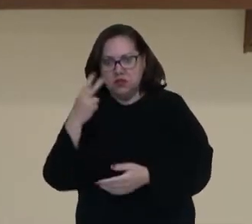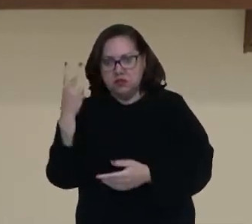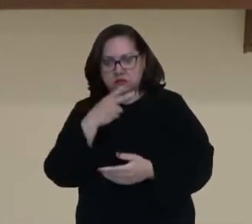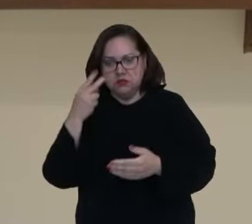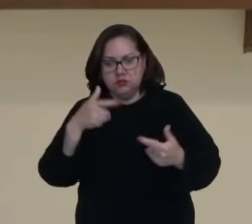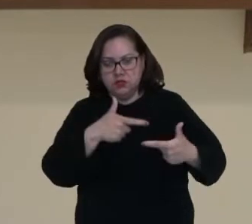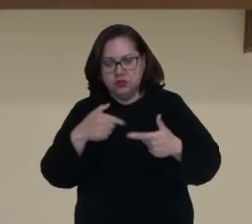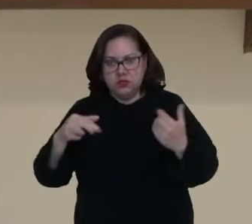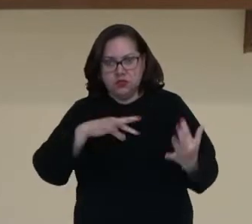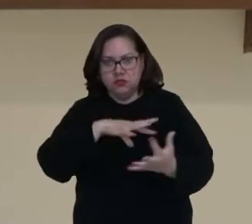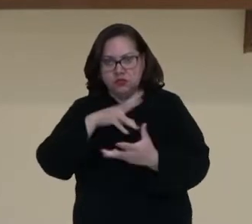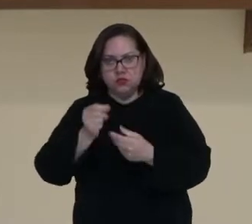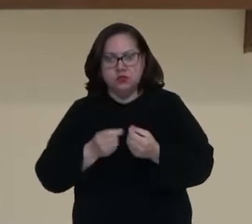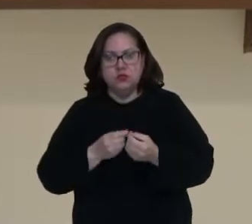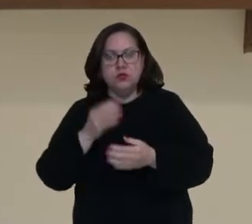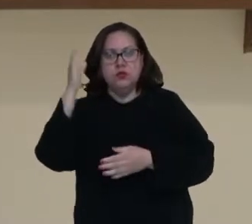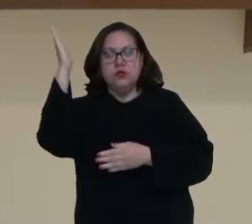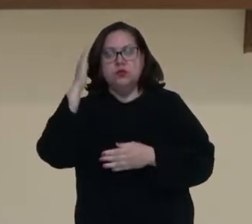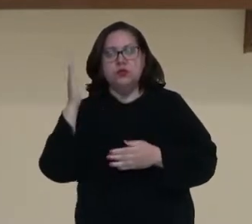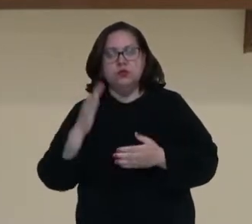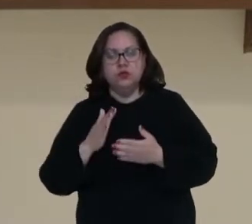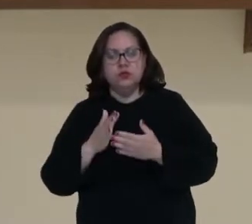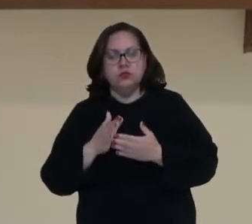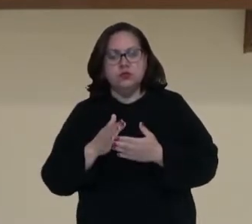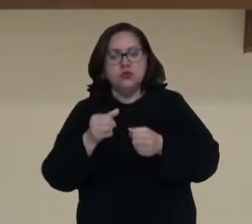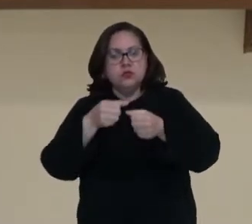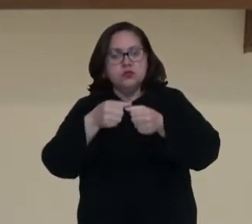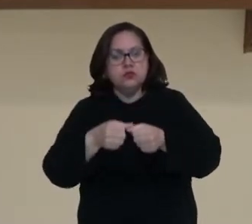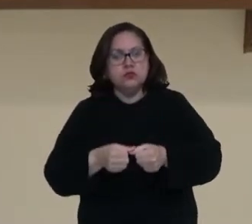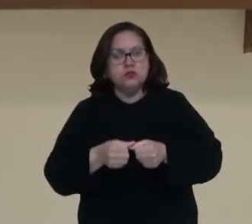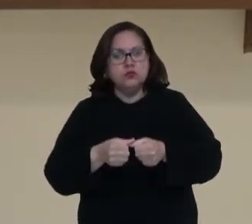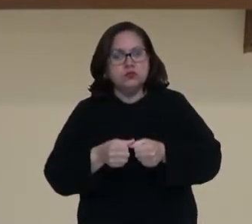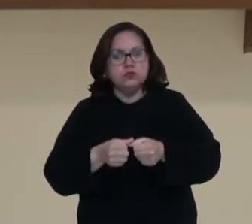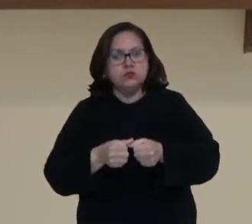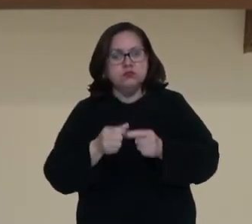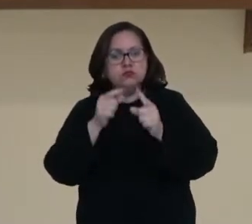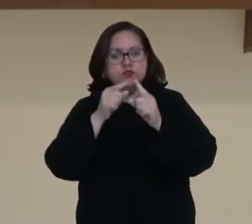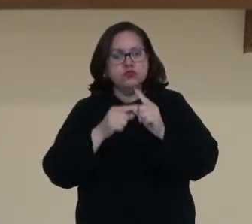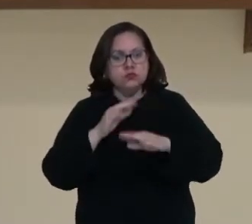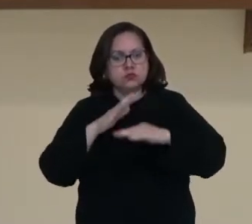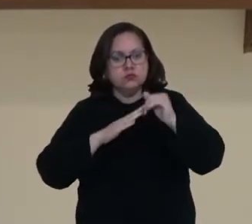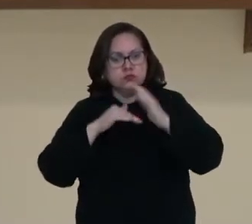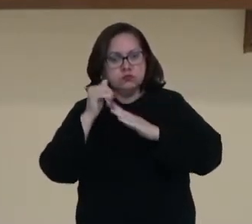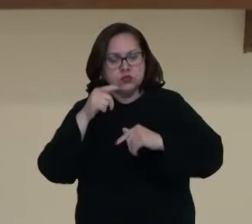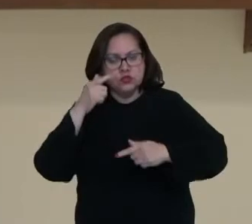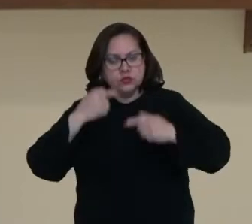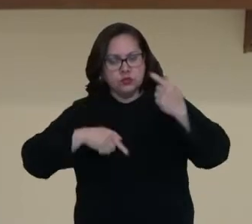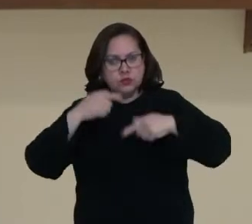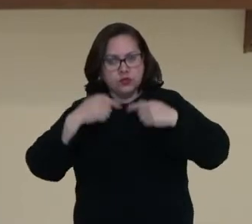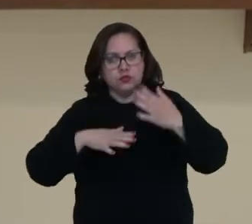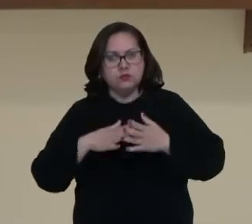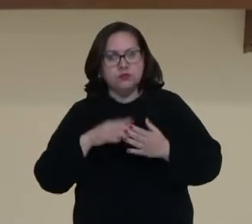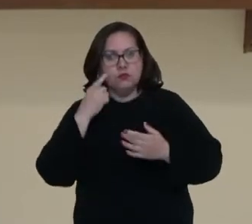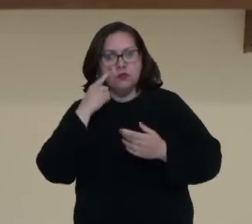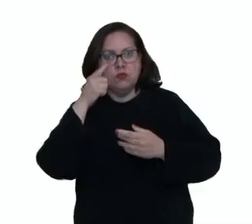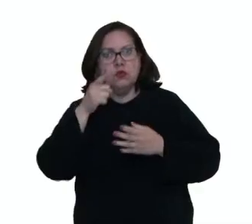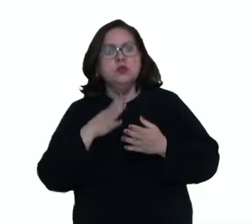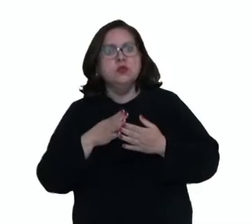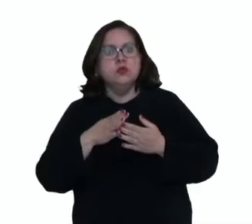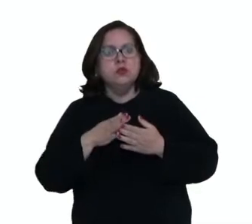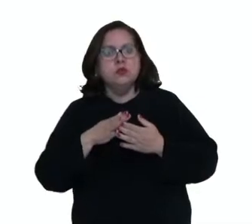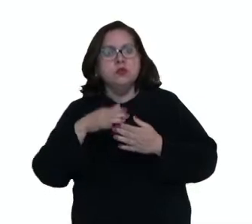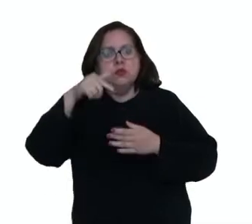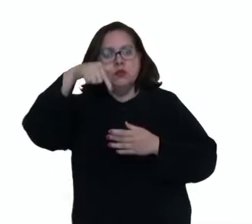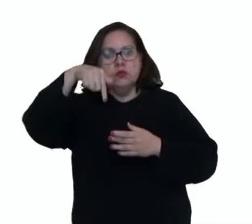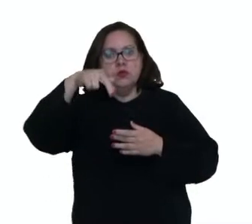Guerra Mundial e o Brasil mantinha esse tipo de prática política. Vamos ver também que o queremismo